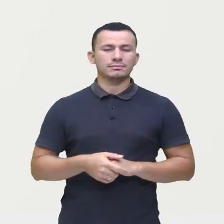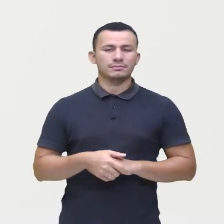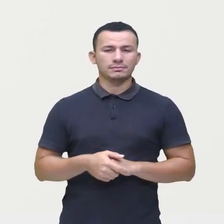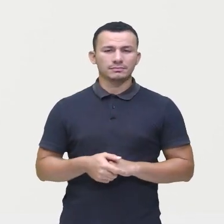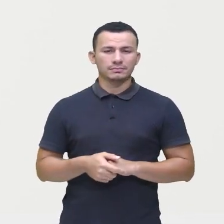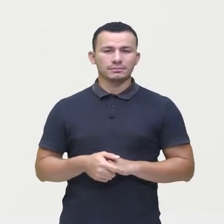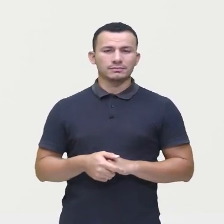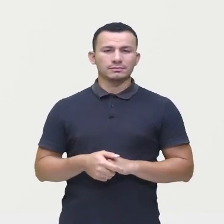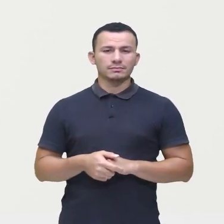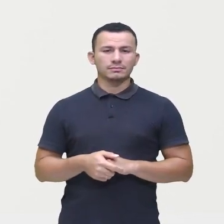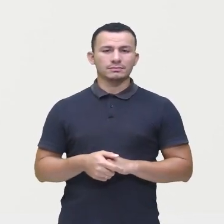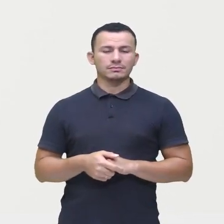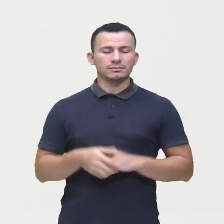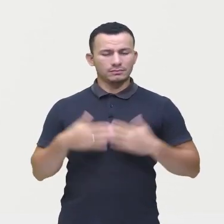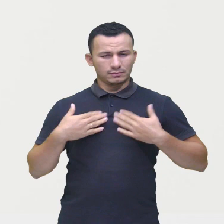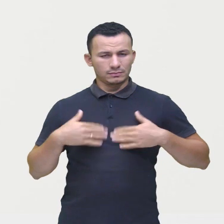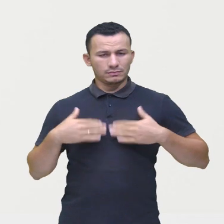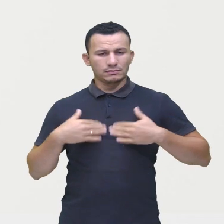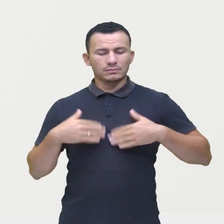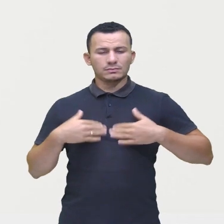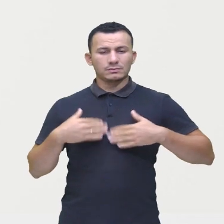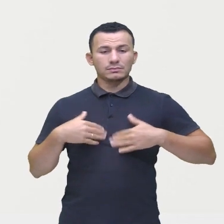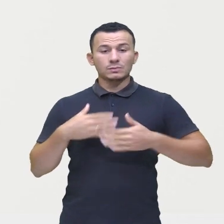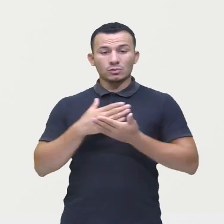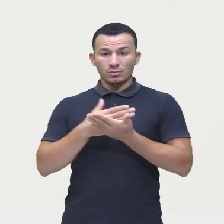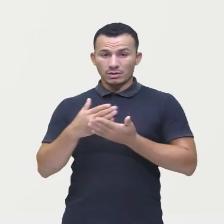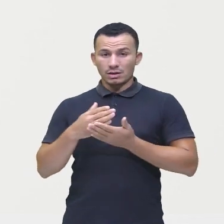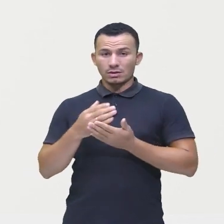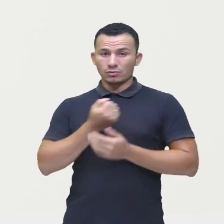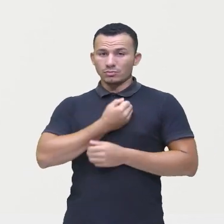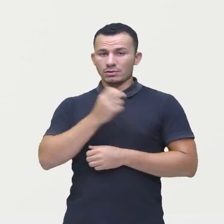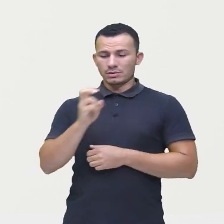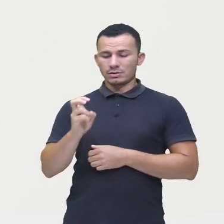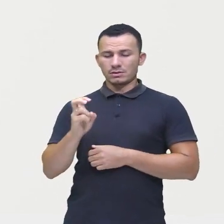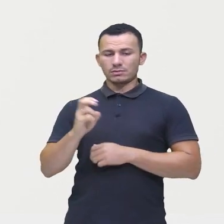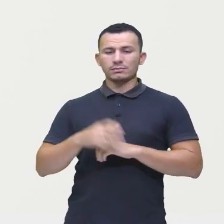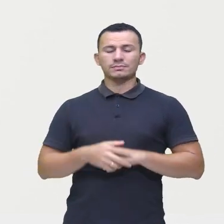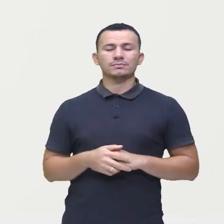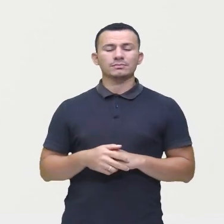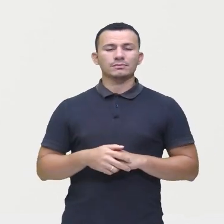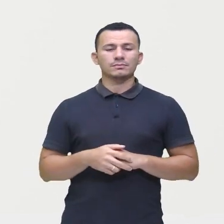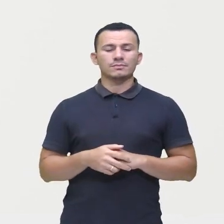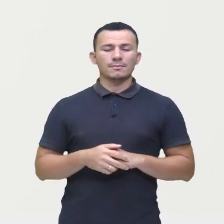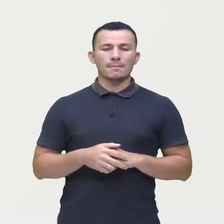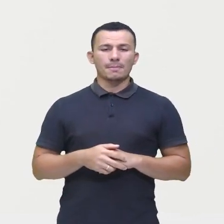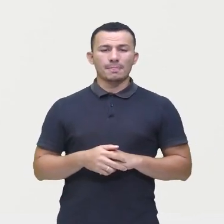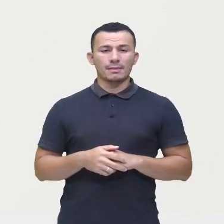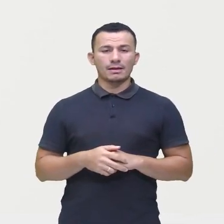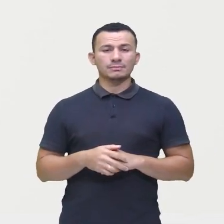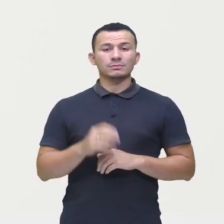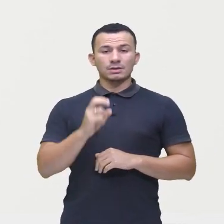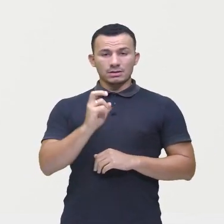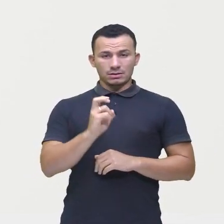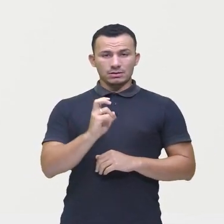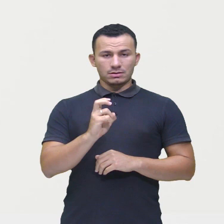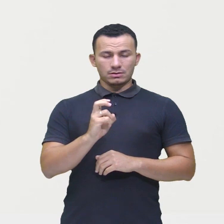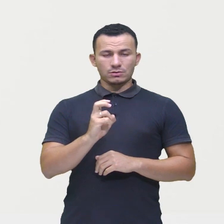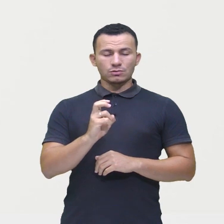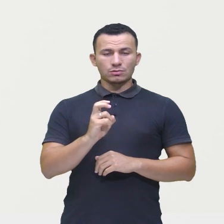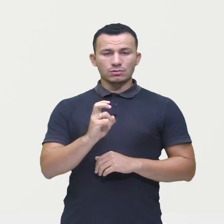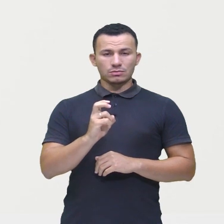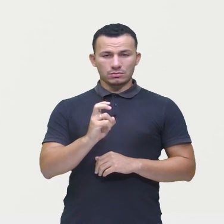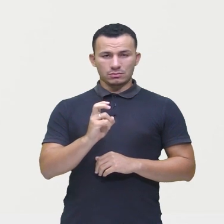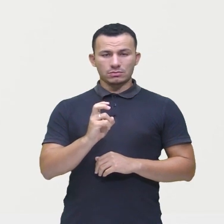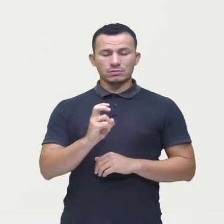15. Bem devagar, vou começar aqui, ó, com 5. Então, ele vai multiplicar primeiro por quem? Pelo 4, tá certo? Então,